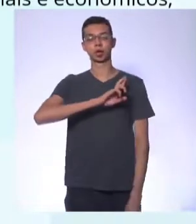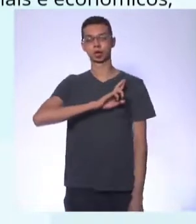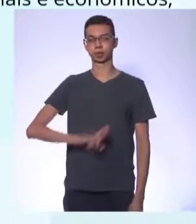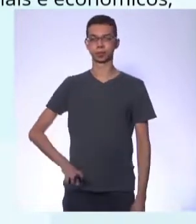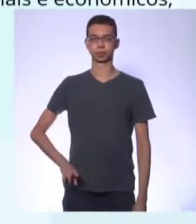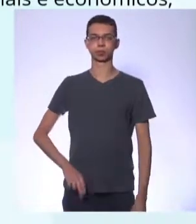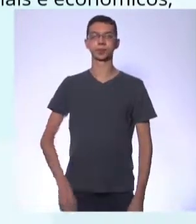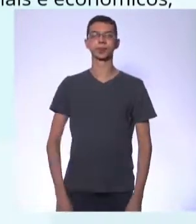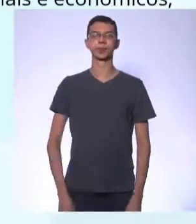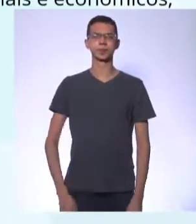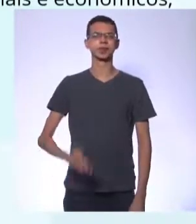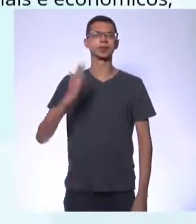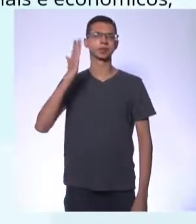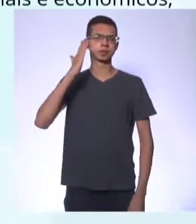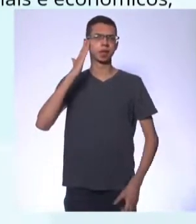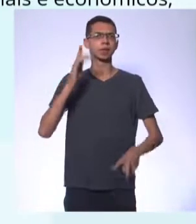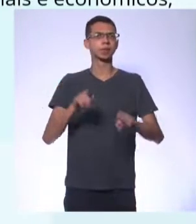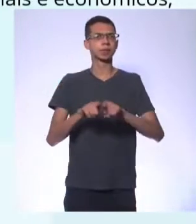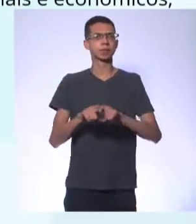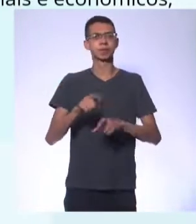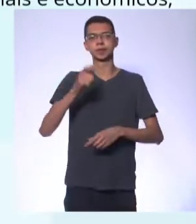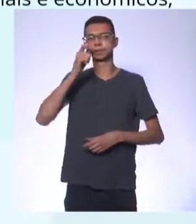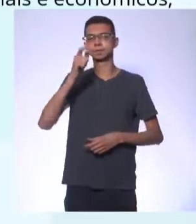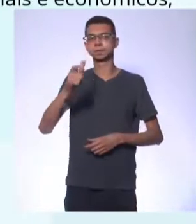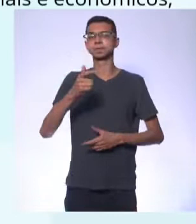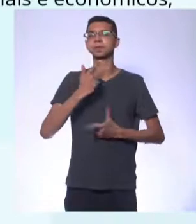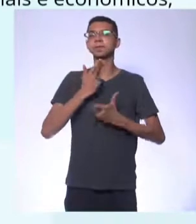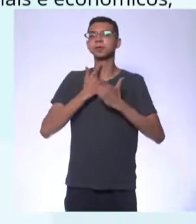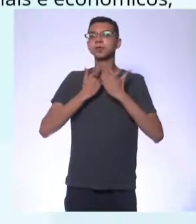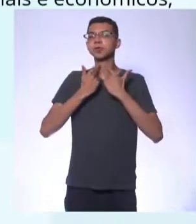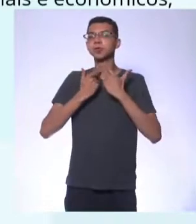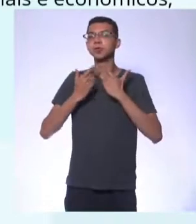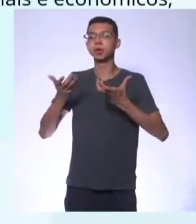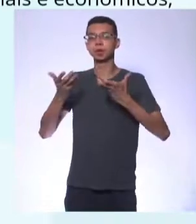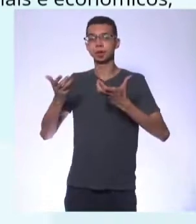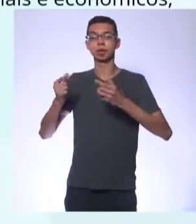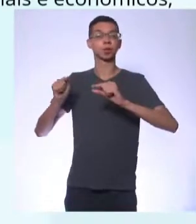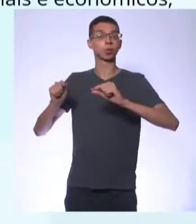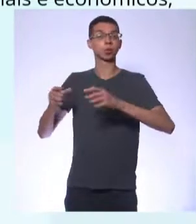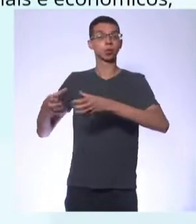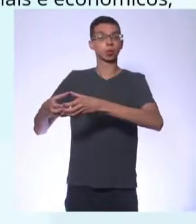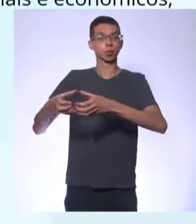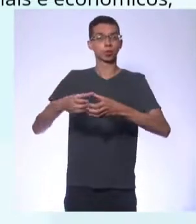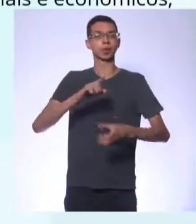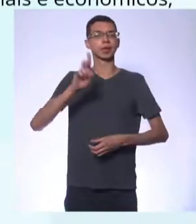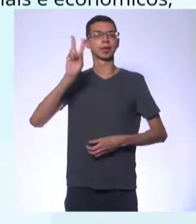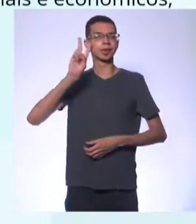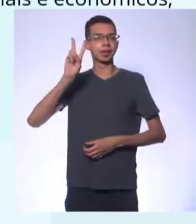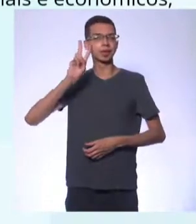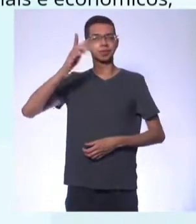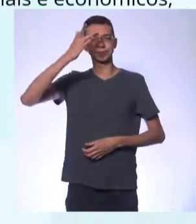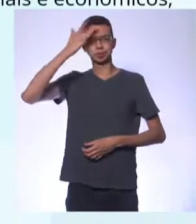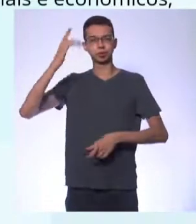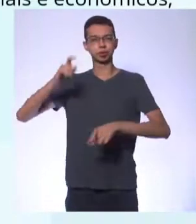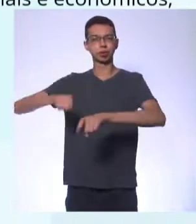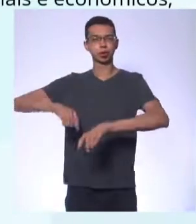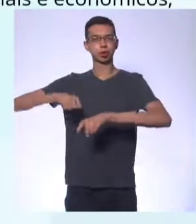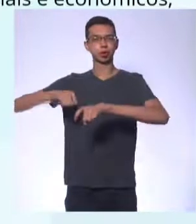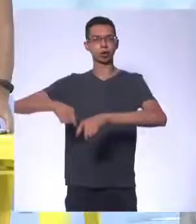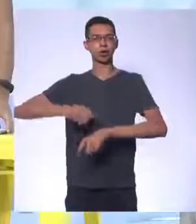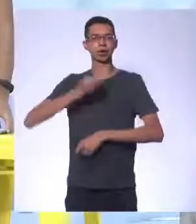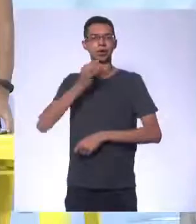que também com interesses muito pertinentes a esses grupos, tá? Vamos lembrar que os cafeicultores, nesse momento, são